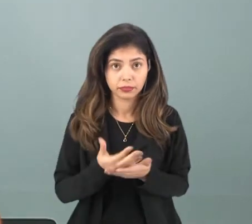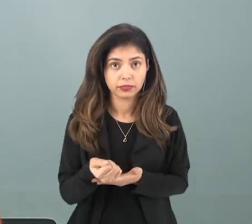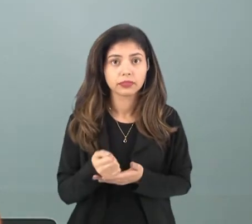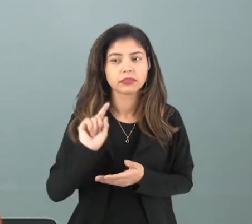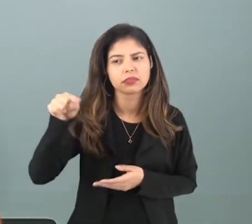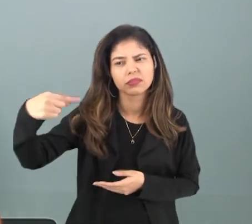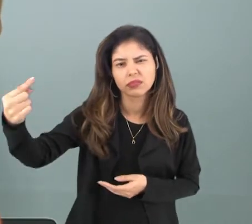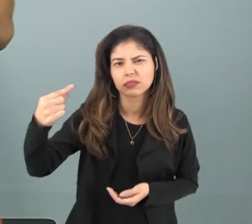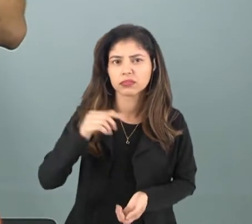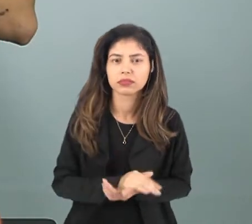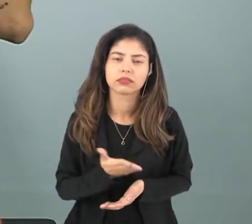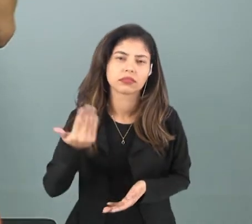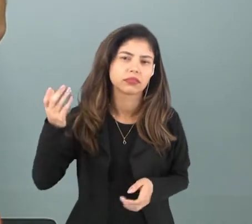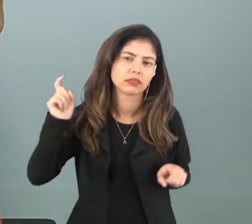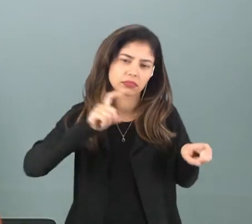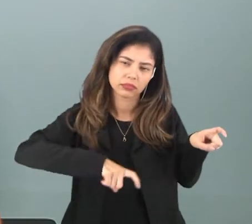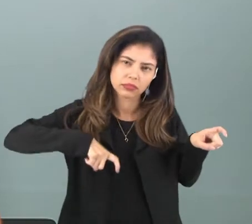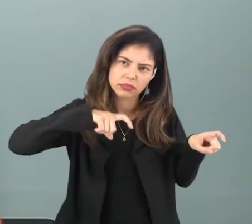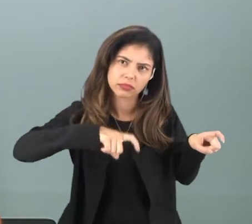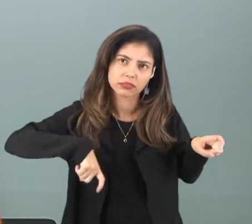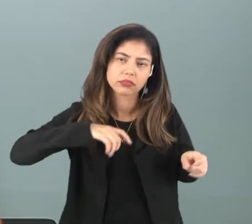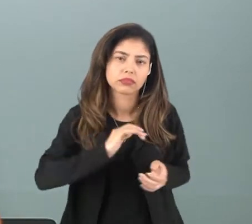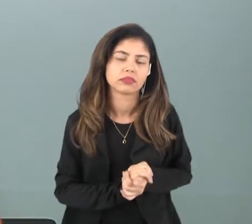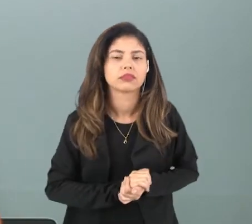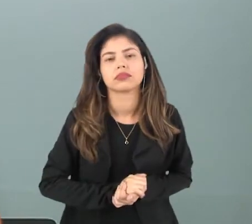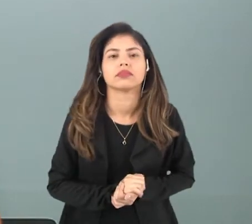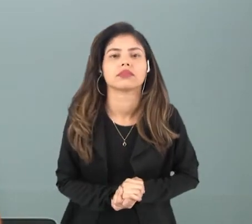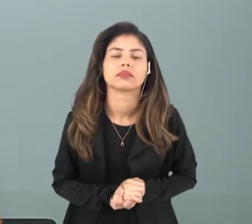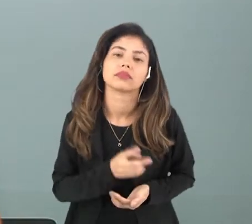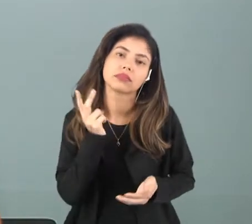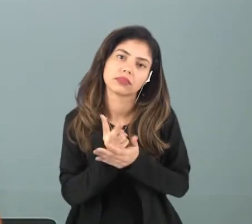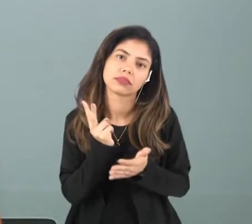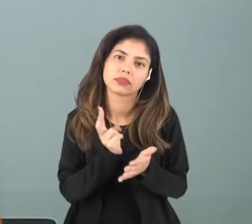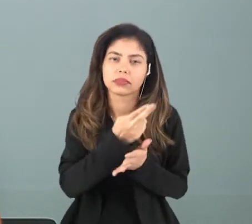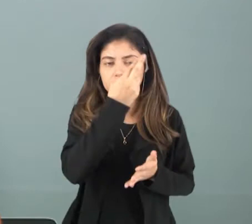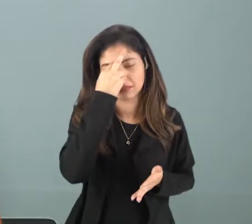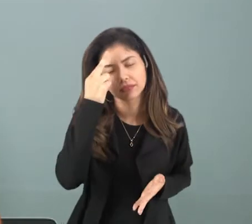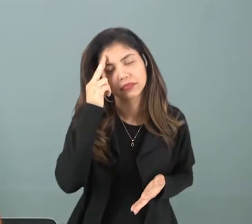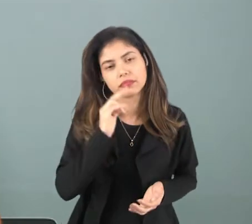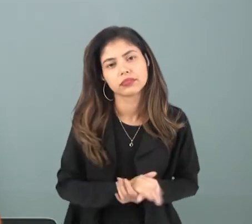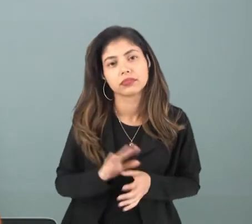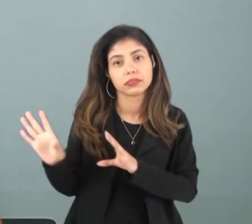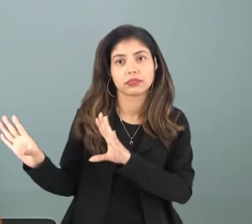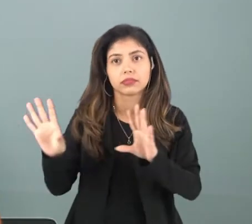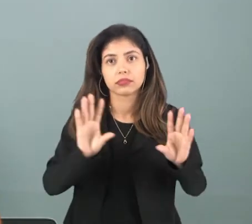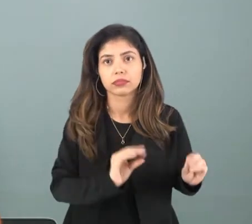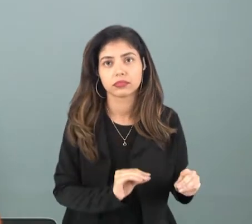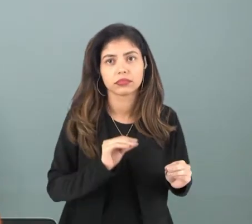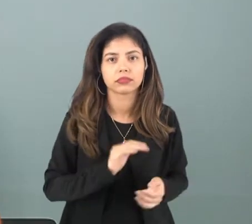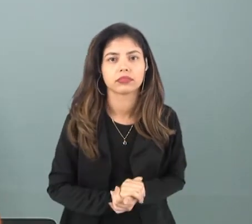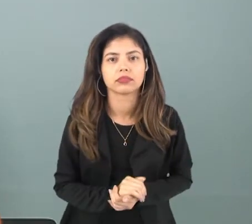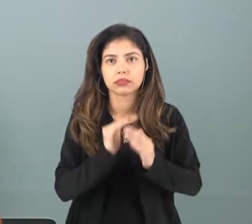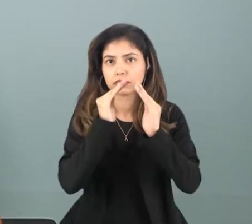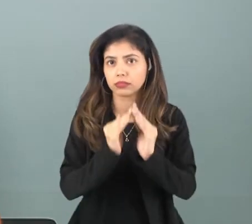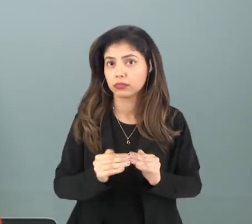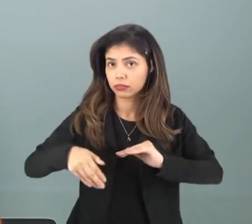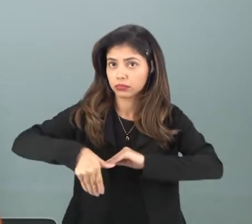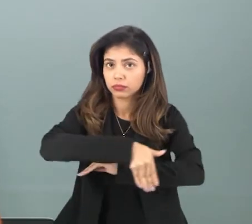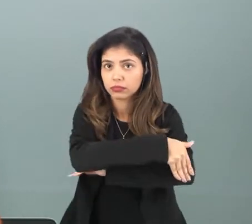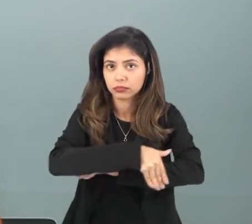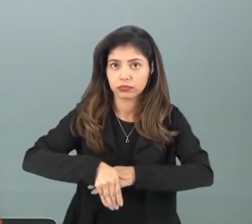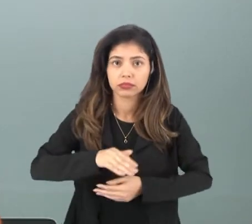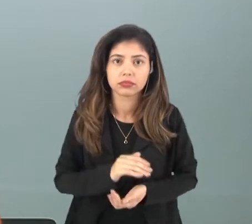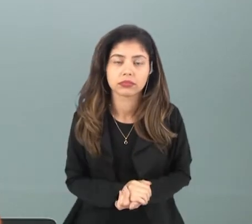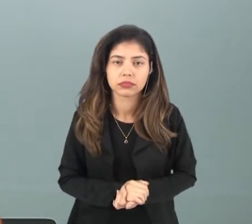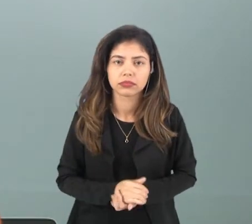eu vim lá do Seringal, eu vim lá não sei da onde, sempre tem uma história. Que eles vieram para morar na rua? Eles